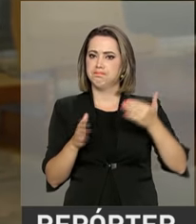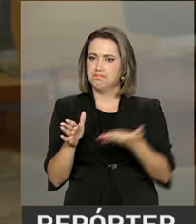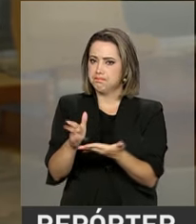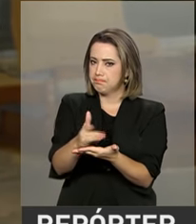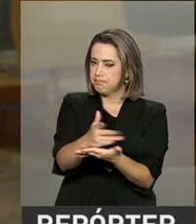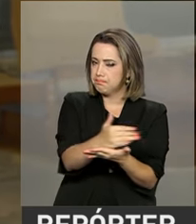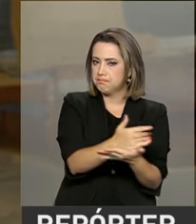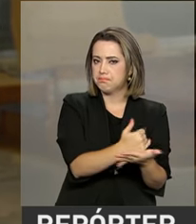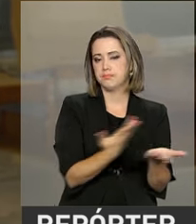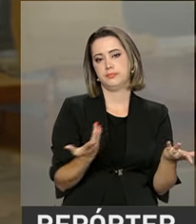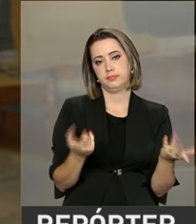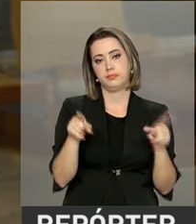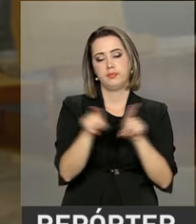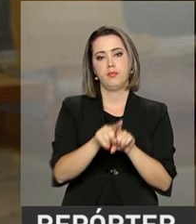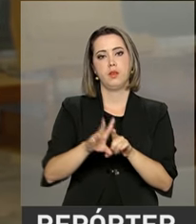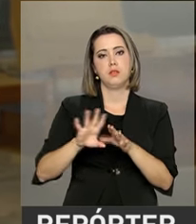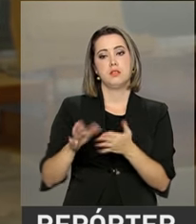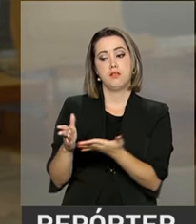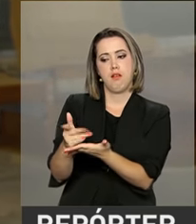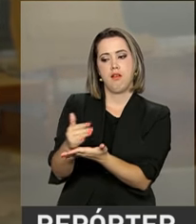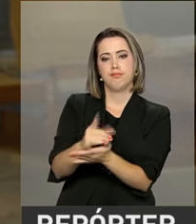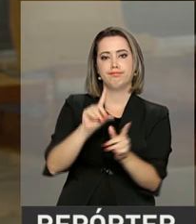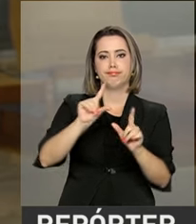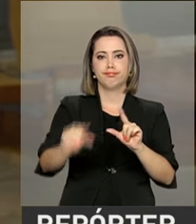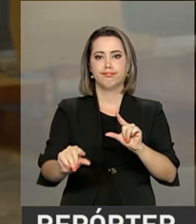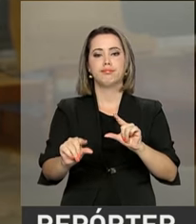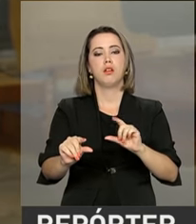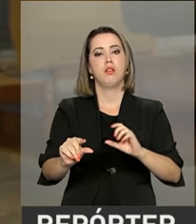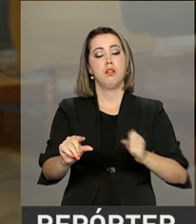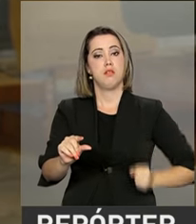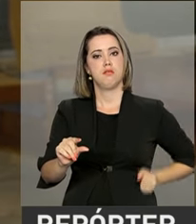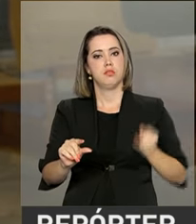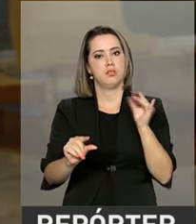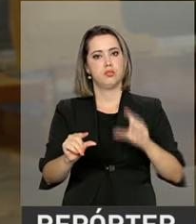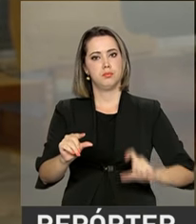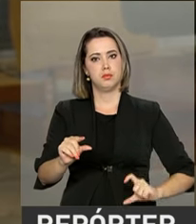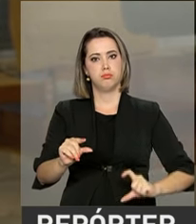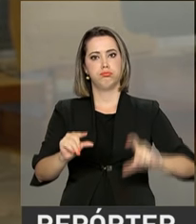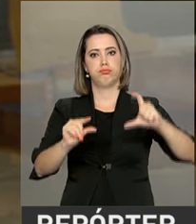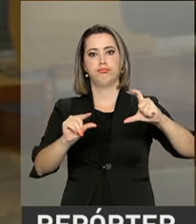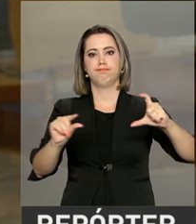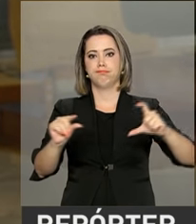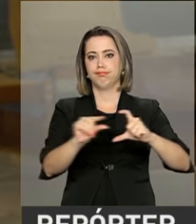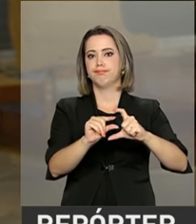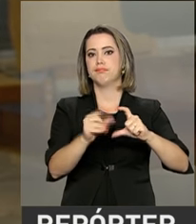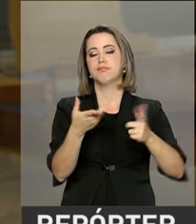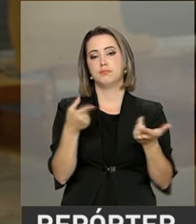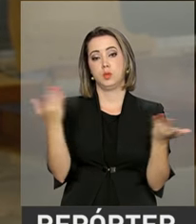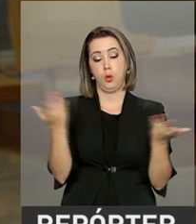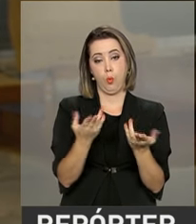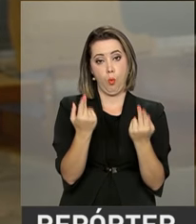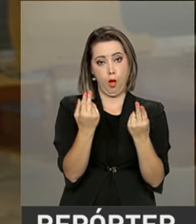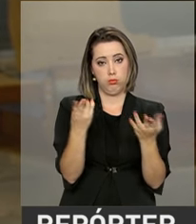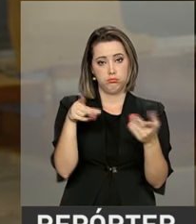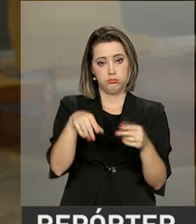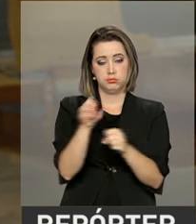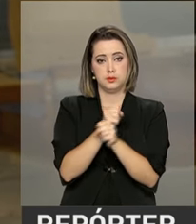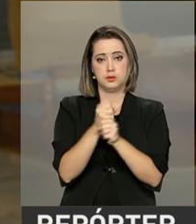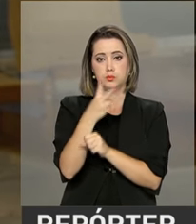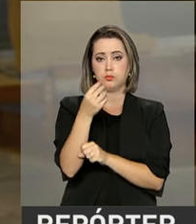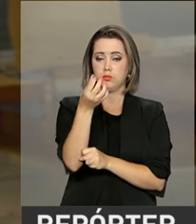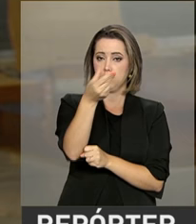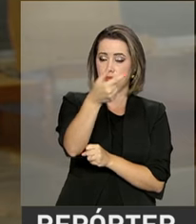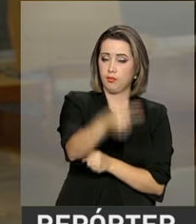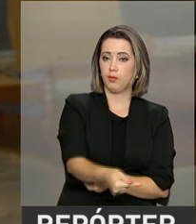despesas serão maiores do que as receitas, como também está ocorrendo neste ano em 2017. Segundo o ministro